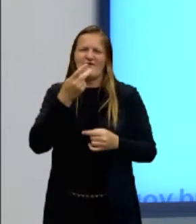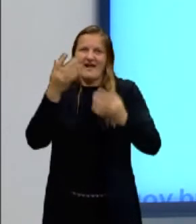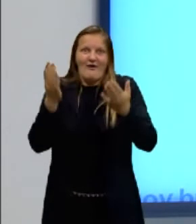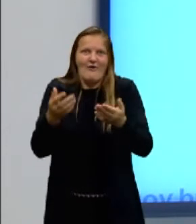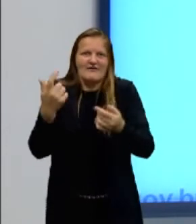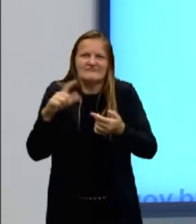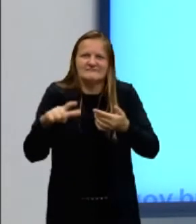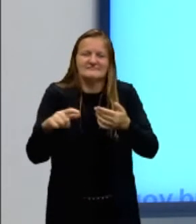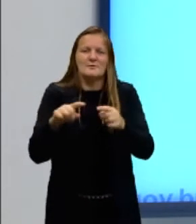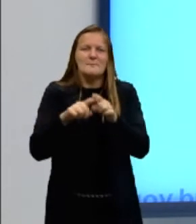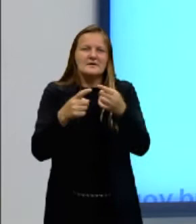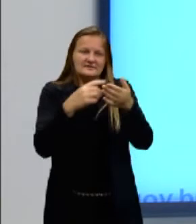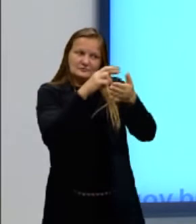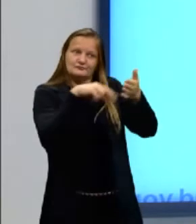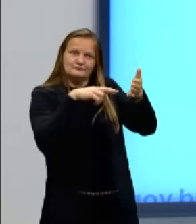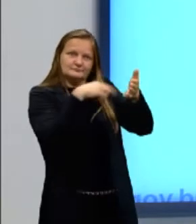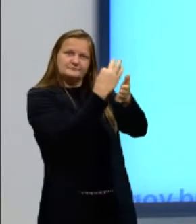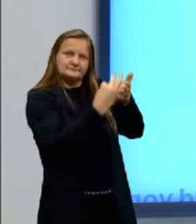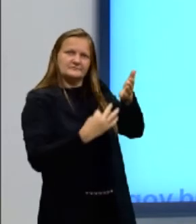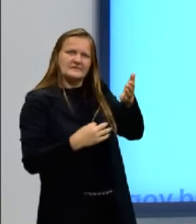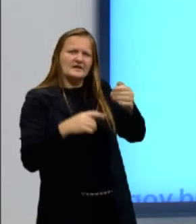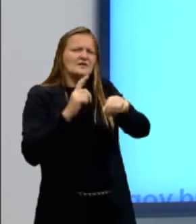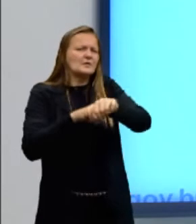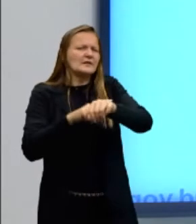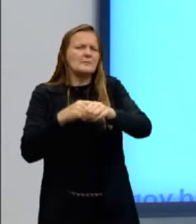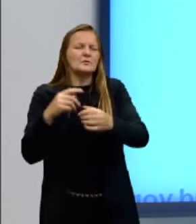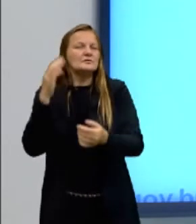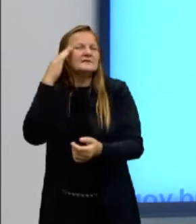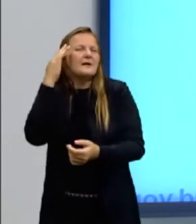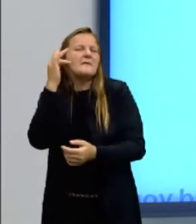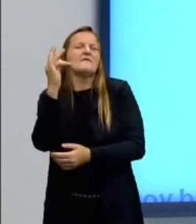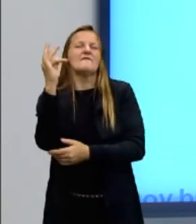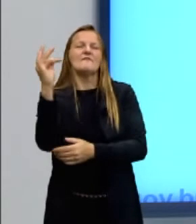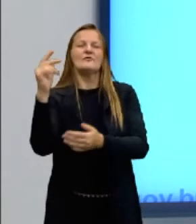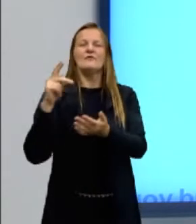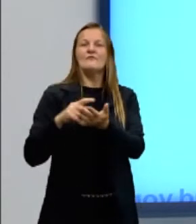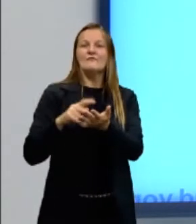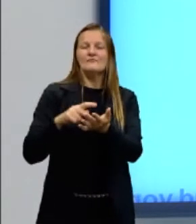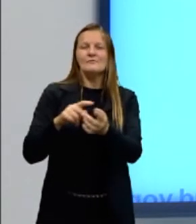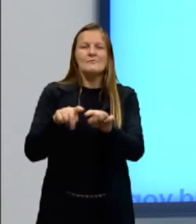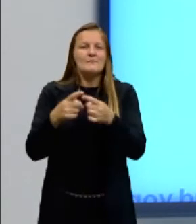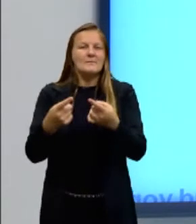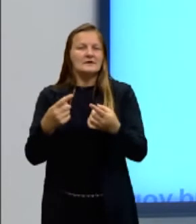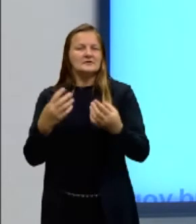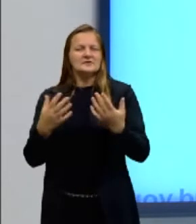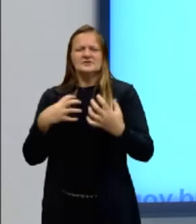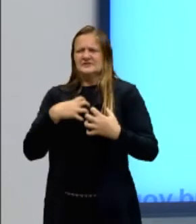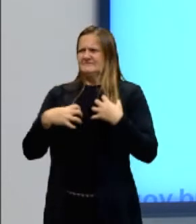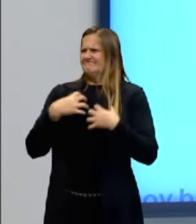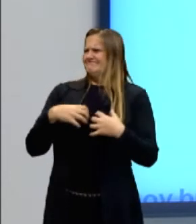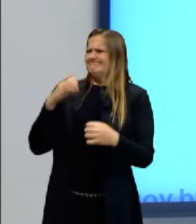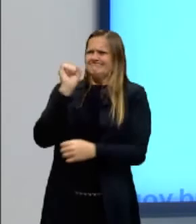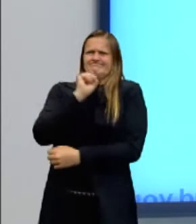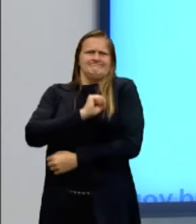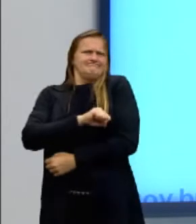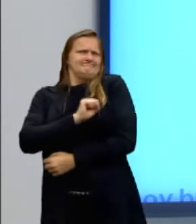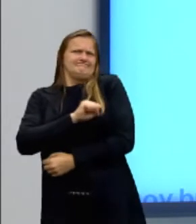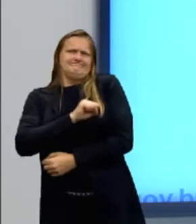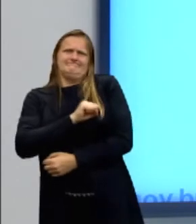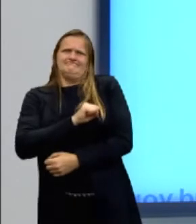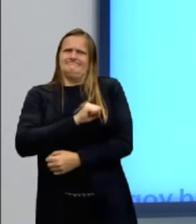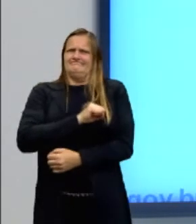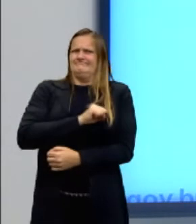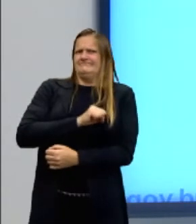agora pois a ser o tempo saberemos a verdade sem os comentos malévolos de que usam